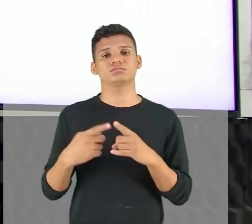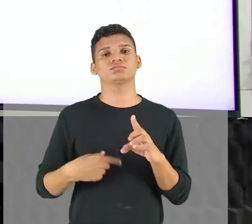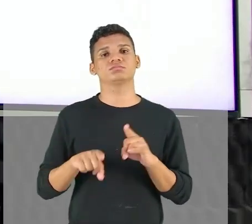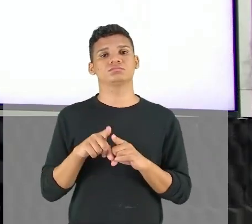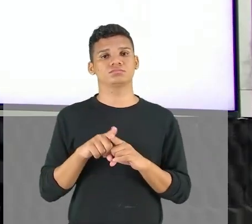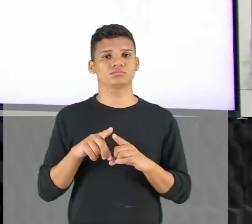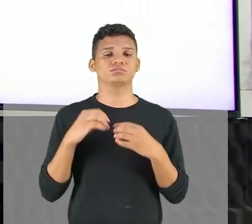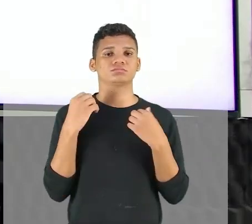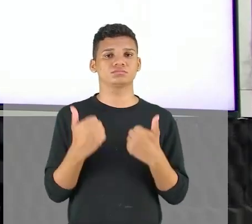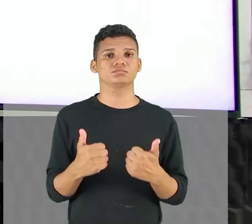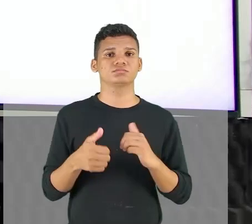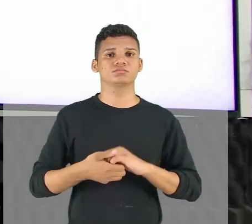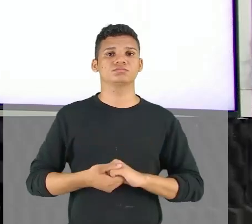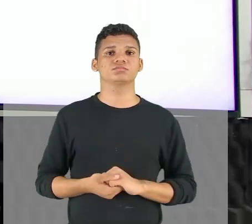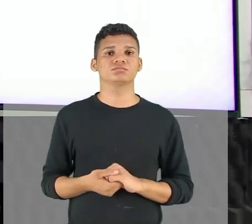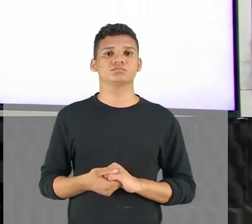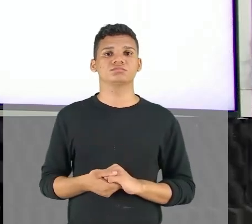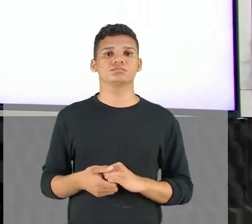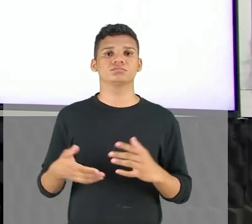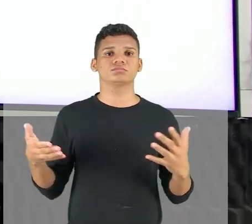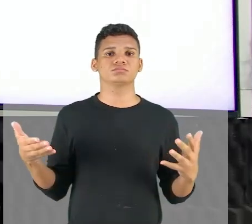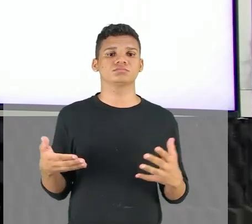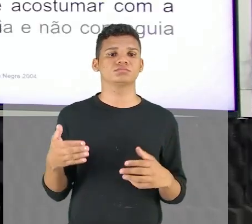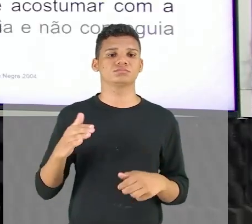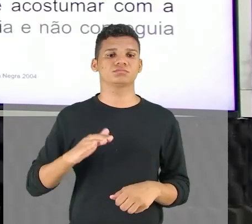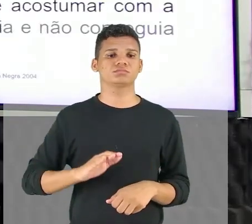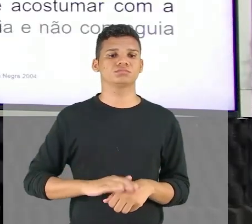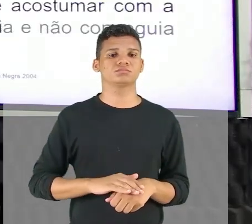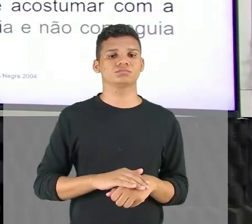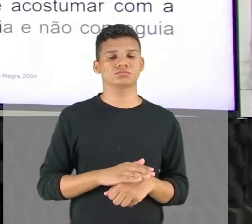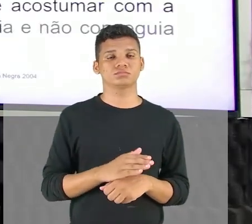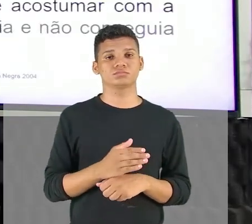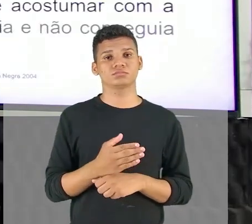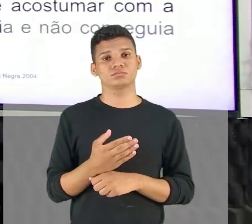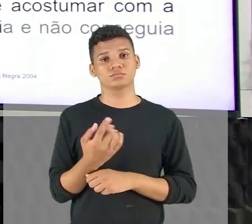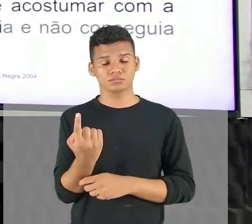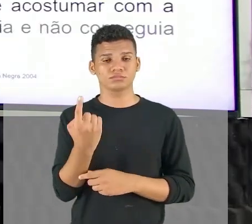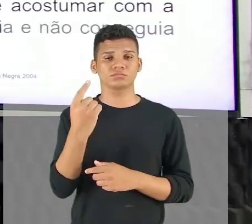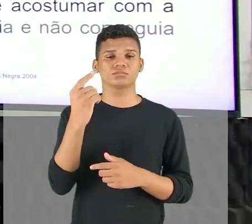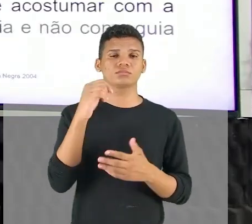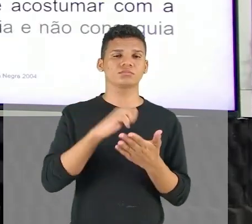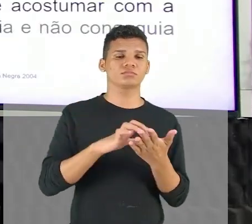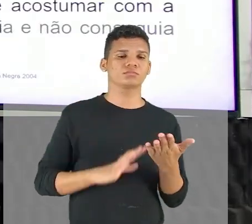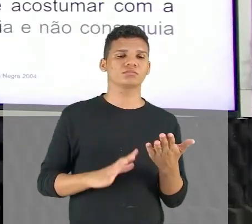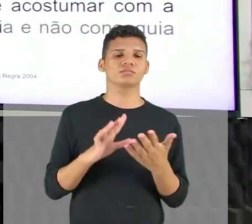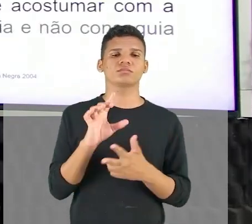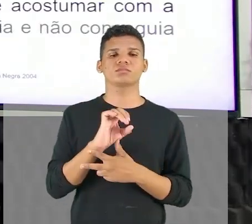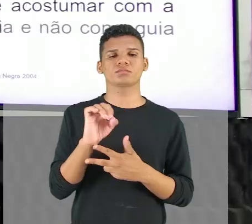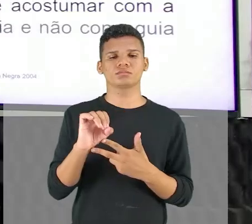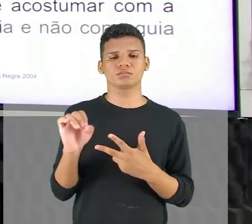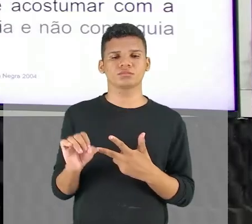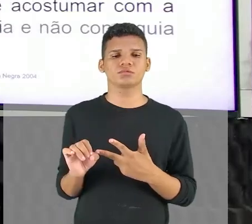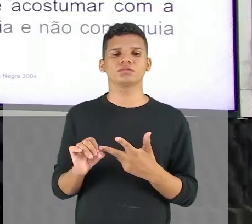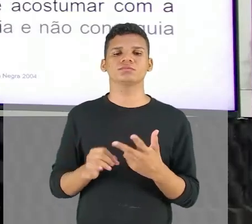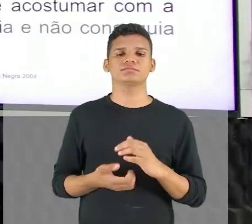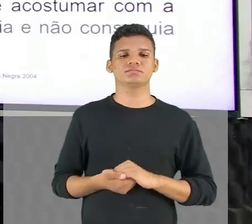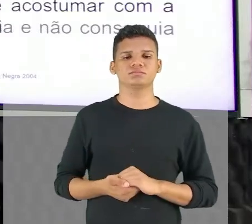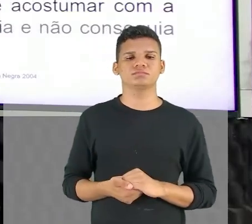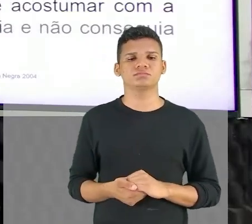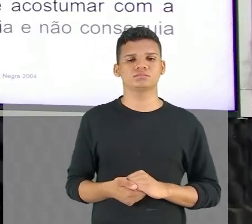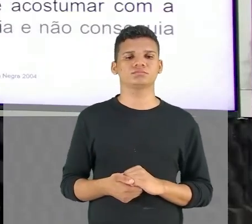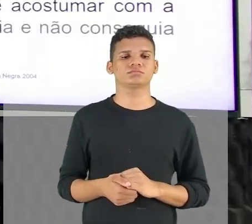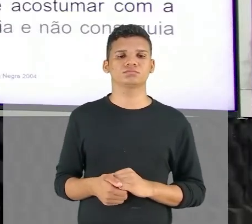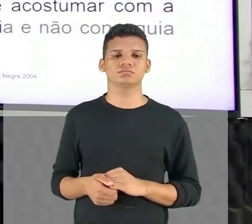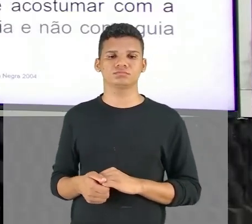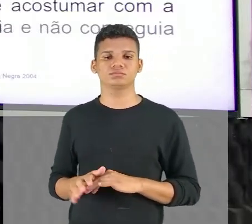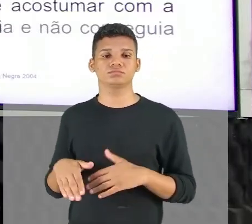obra e nessa questão, beleza? Vamos para mais questões, né? Agora uma questão que tem um cunho existencialista. O Nietzsche também, ele é um